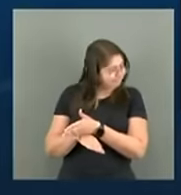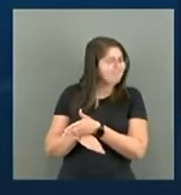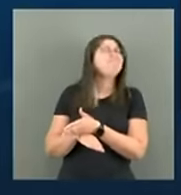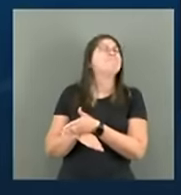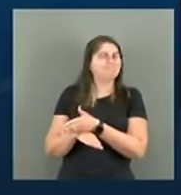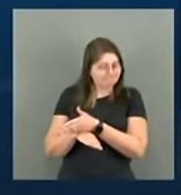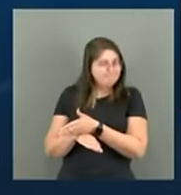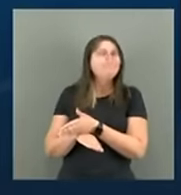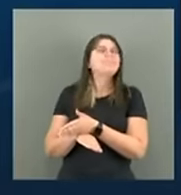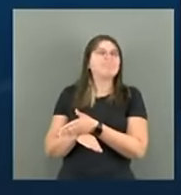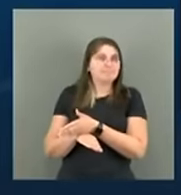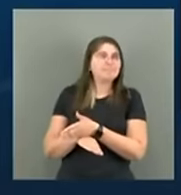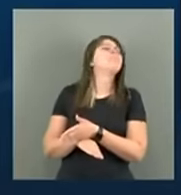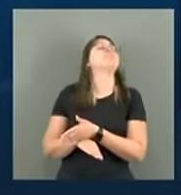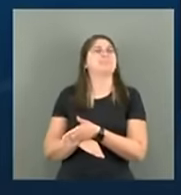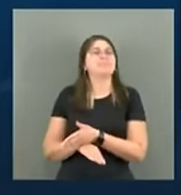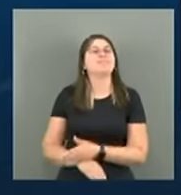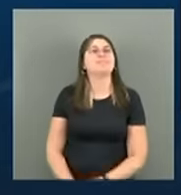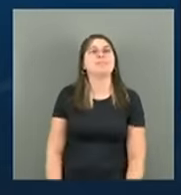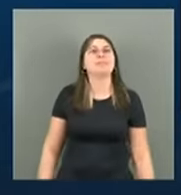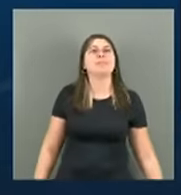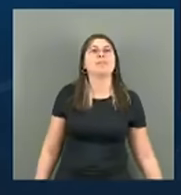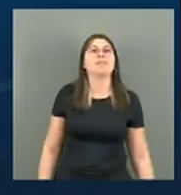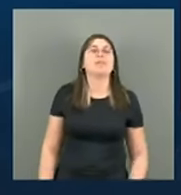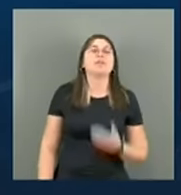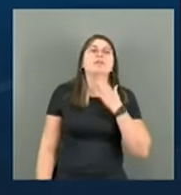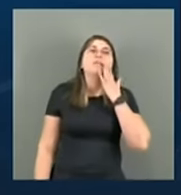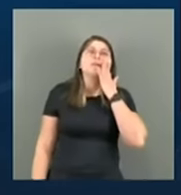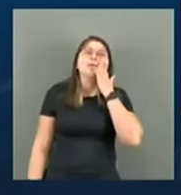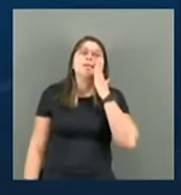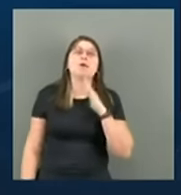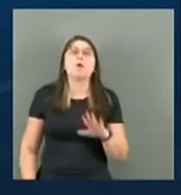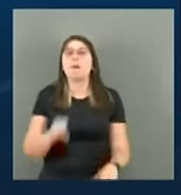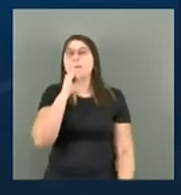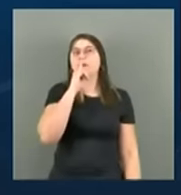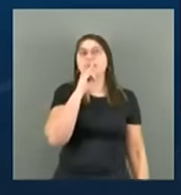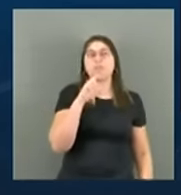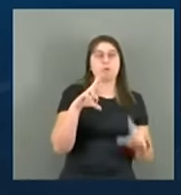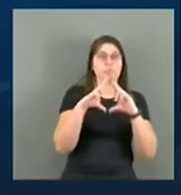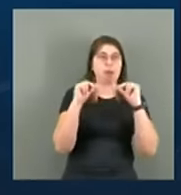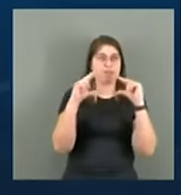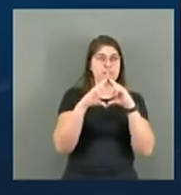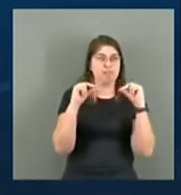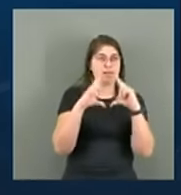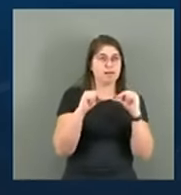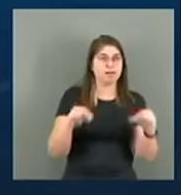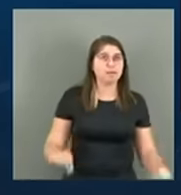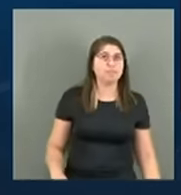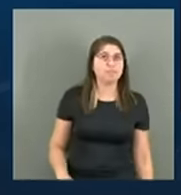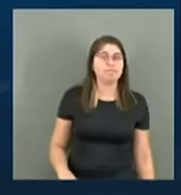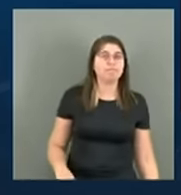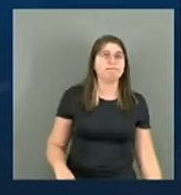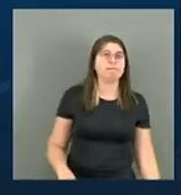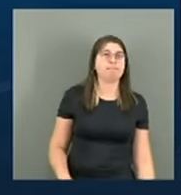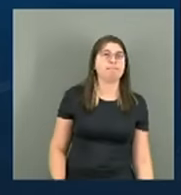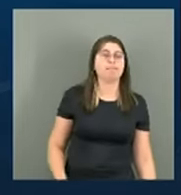Total. E vou te falar, é o que eu tô te falando agora. Vamos falar de Brasília, tá? Que o fato aí tá em Brasília.